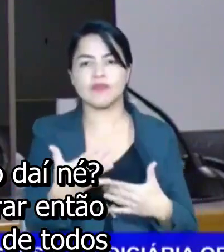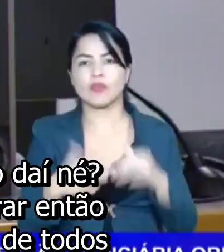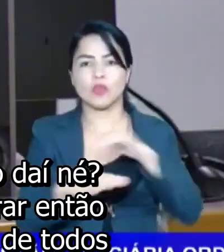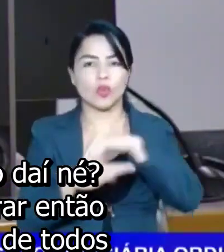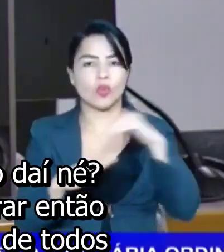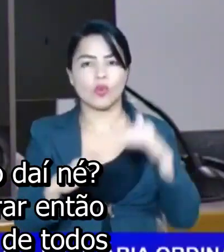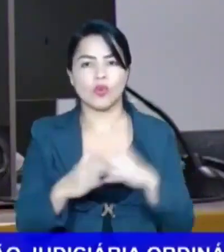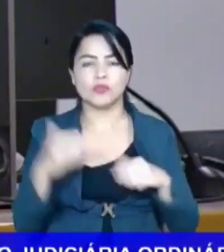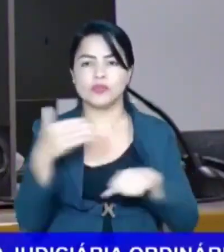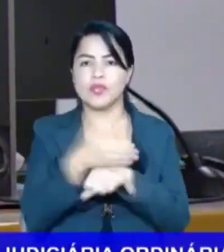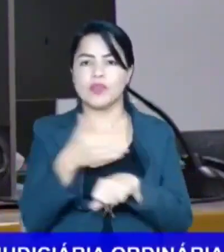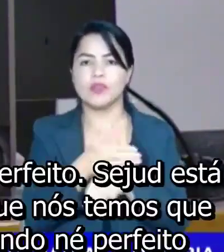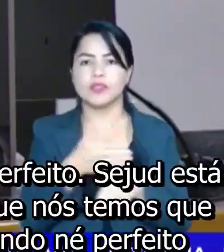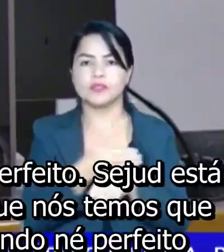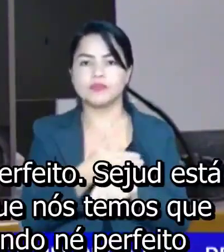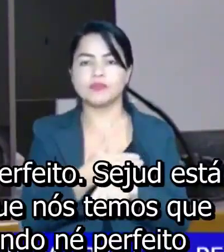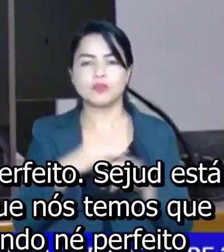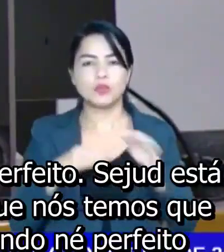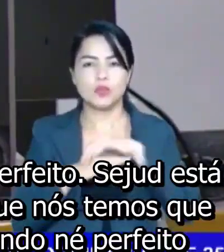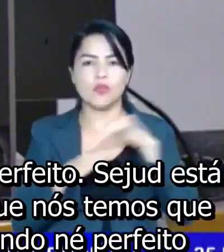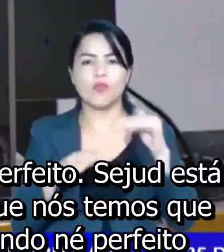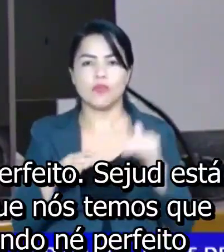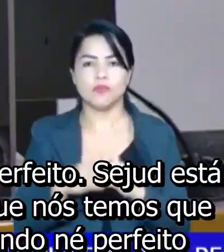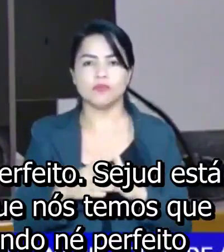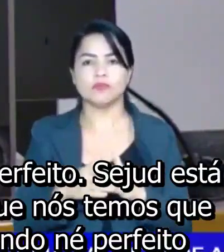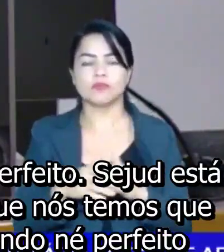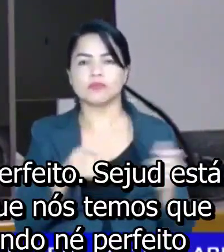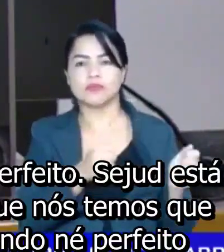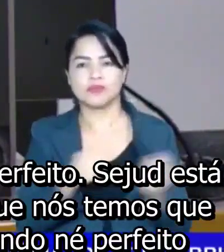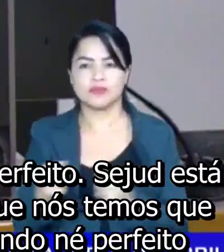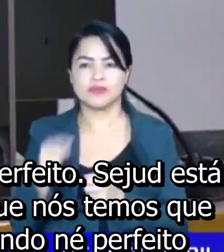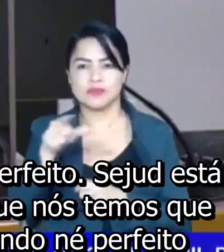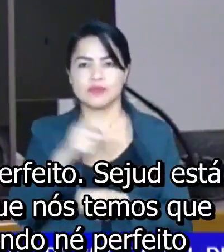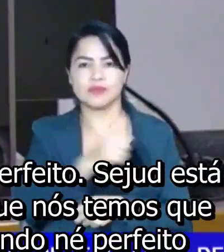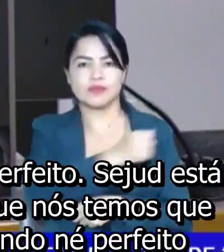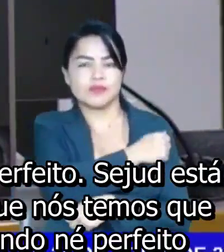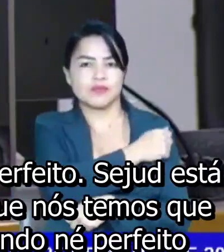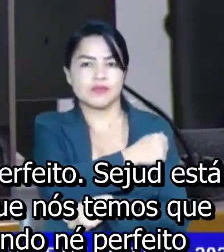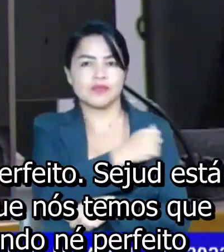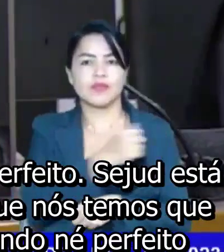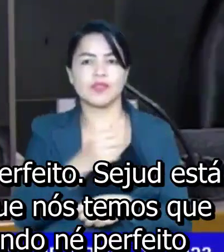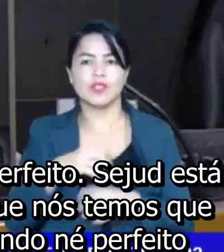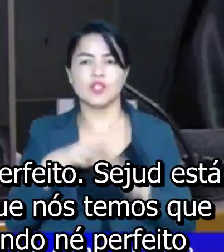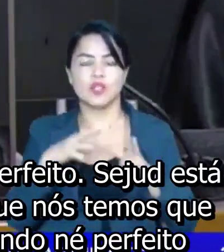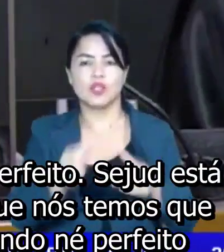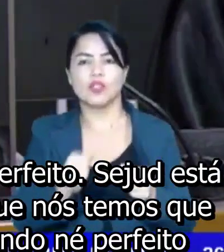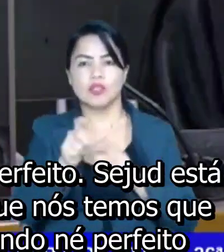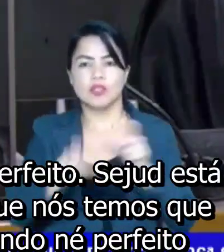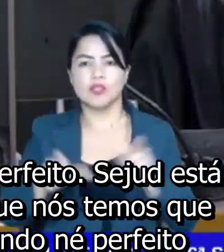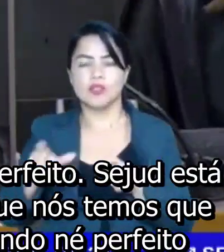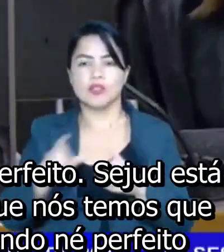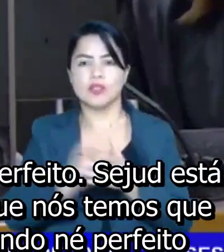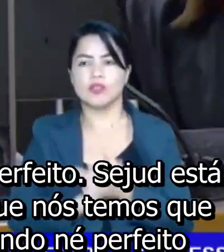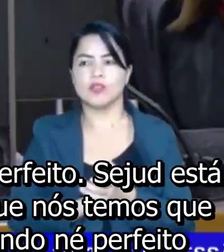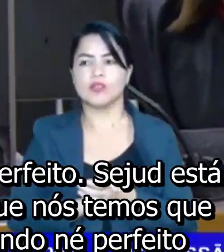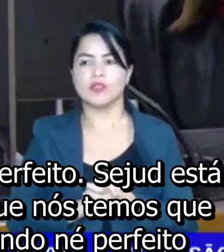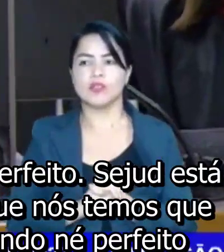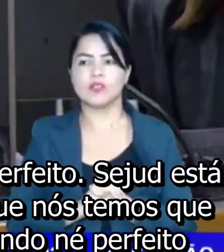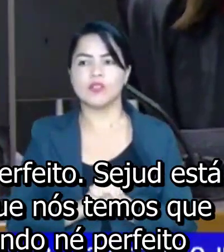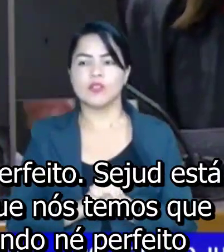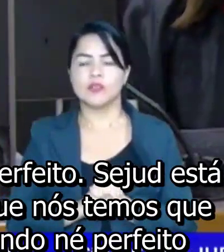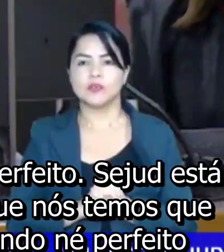a participação de todos e todas, tá bom? Aos estudantes também, a assistência, Clêmen Sejude. Ao seu lado